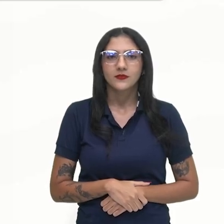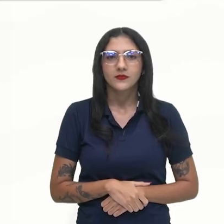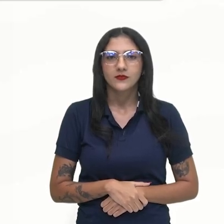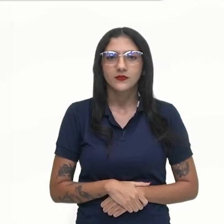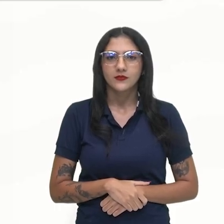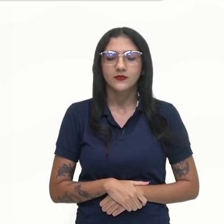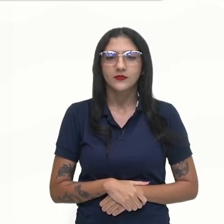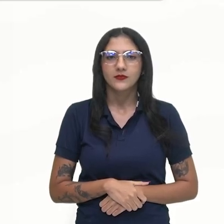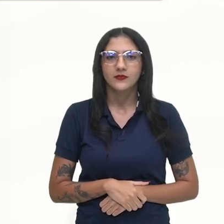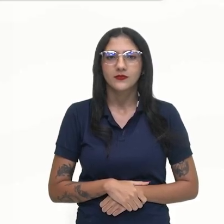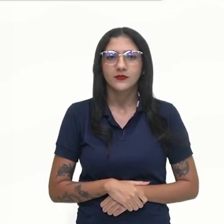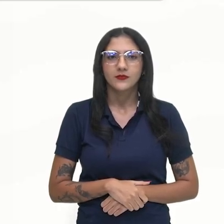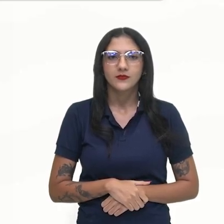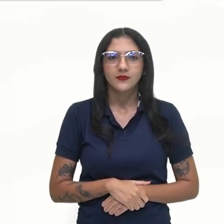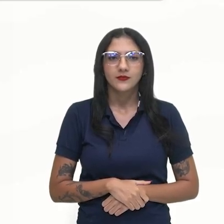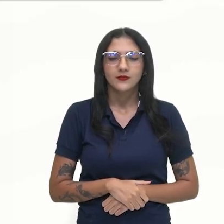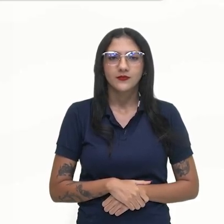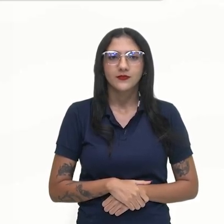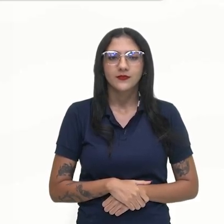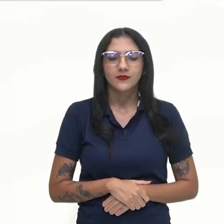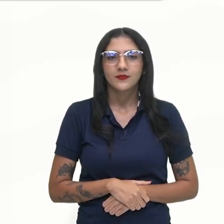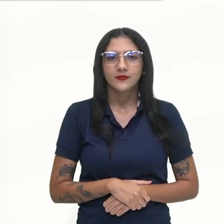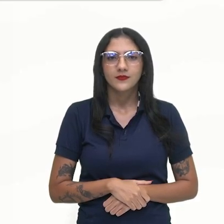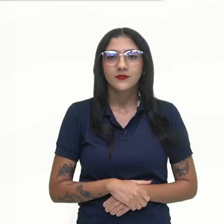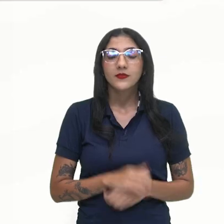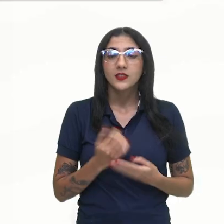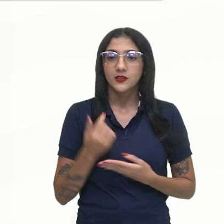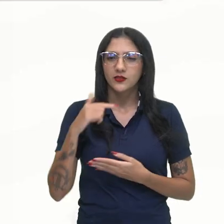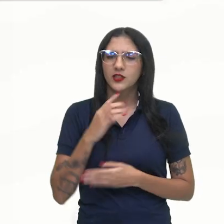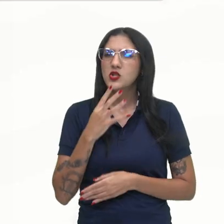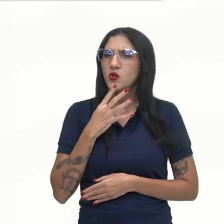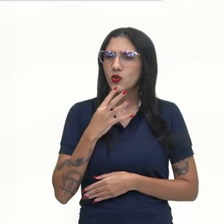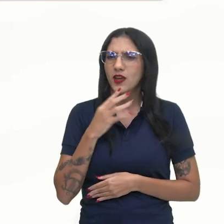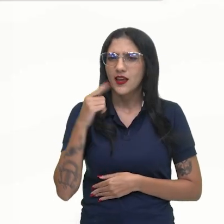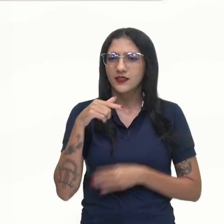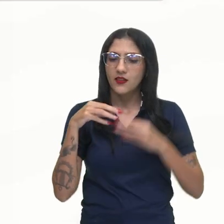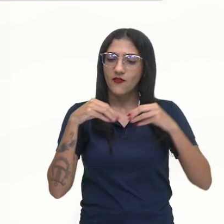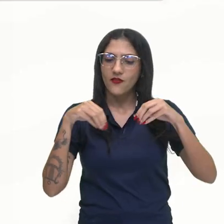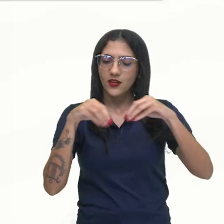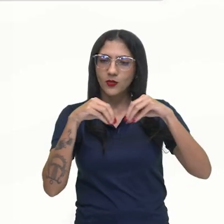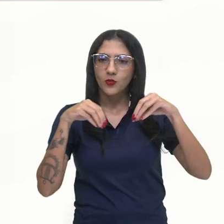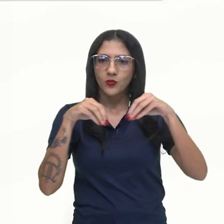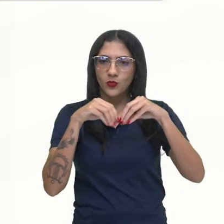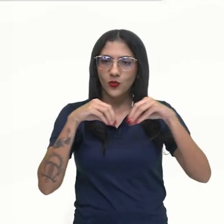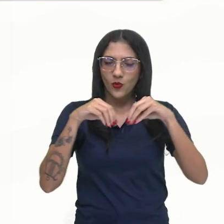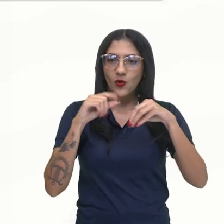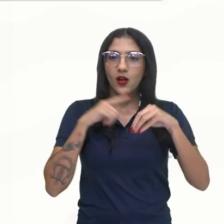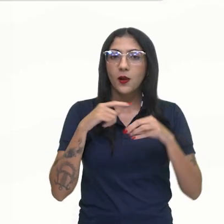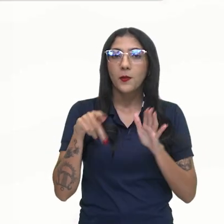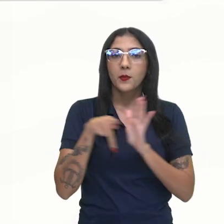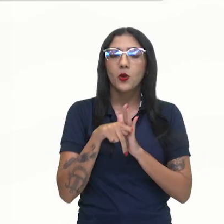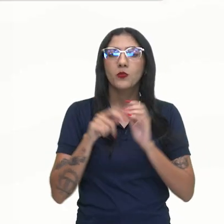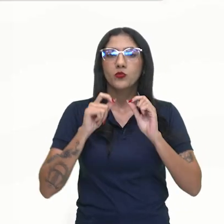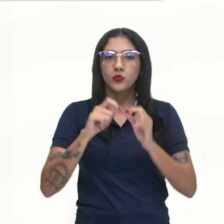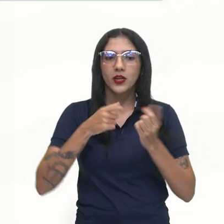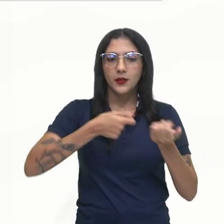granulated form. Vocês conhecem muito bem a tapioca, né? Que ela é feita da mandioca.